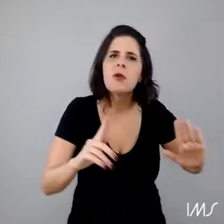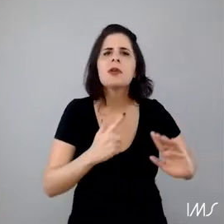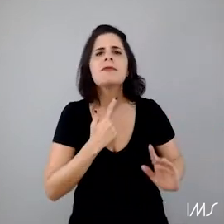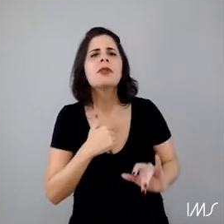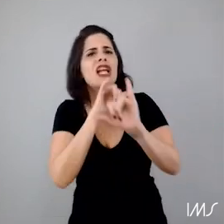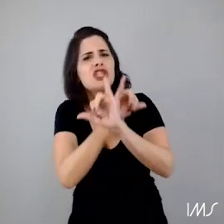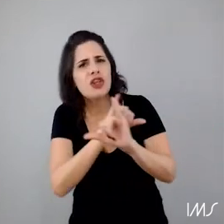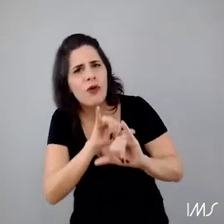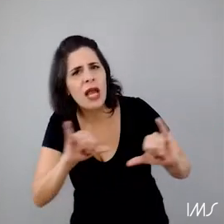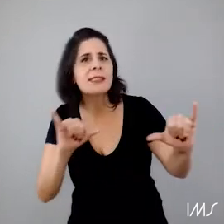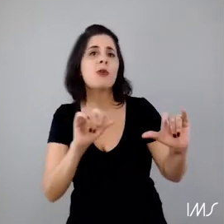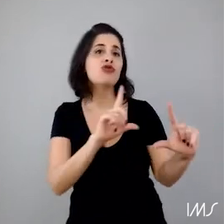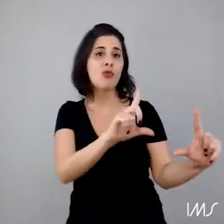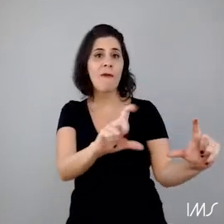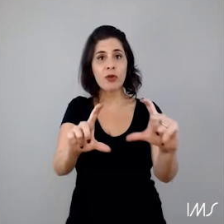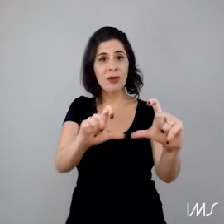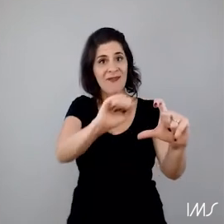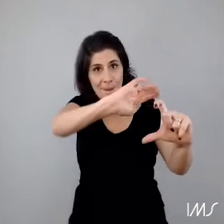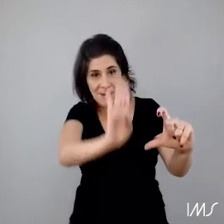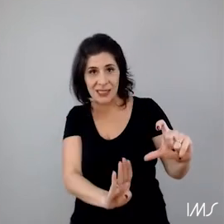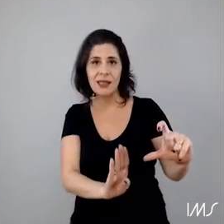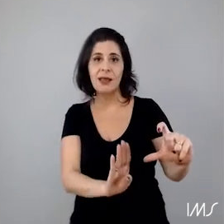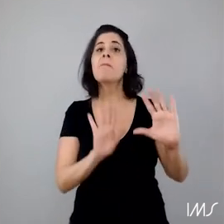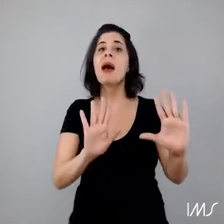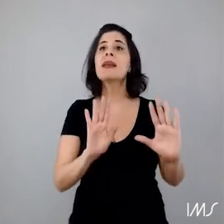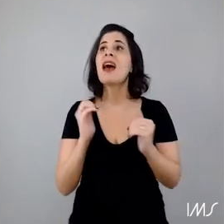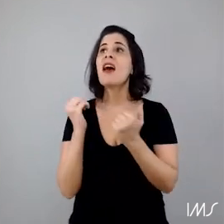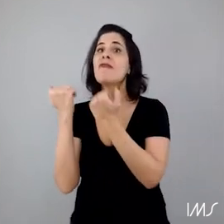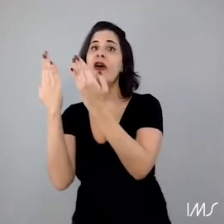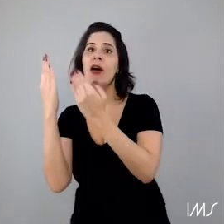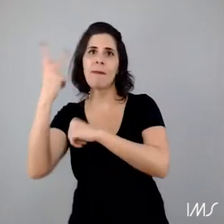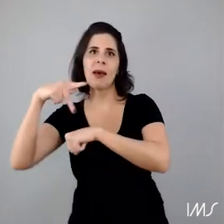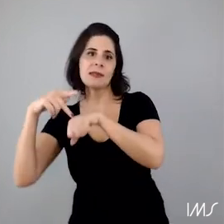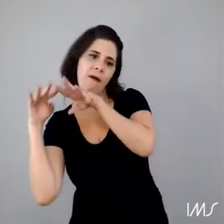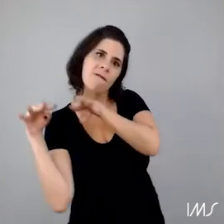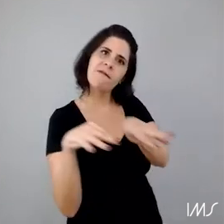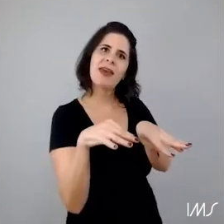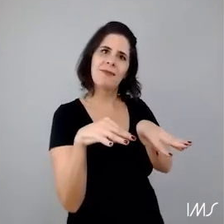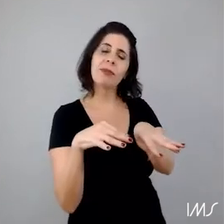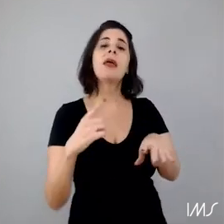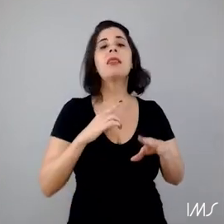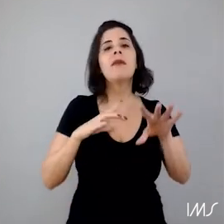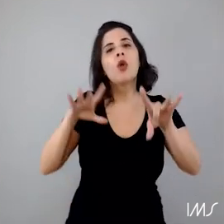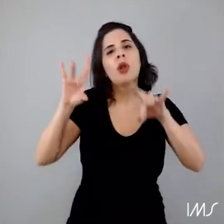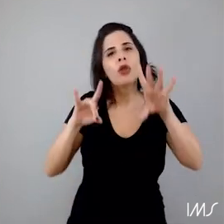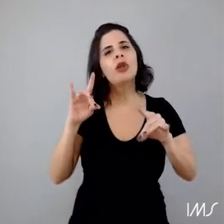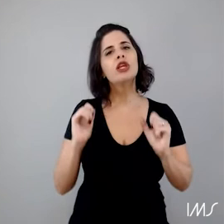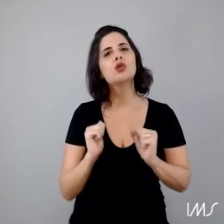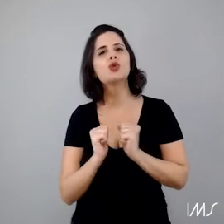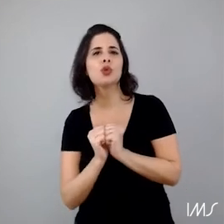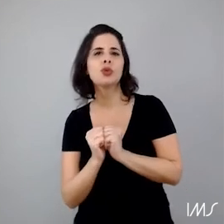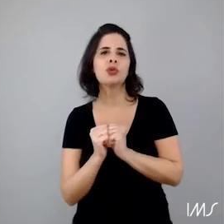a divulgação de uma fotografia brasileira no exterior, como comprova sua curadoria conjunta